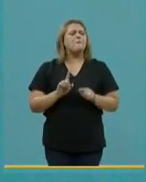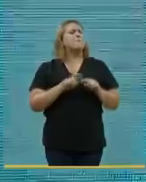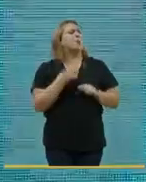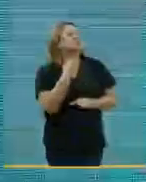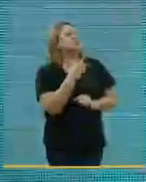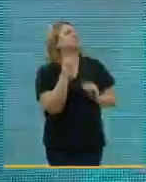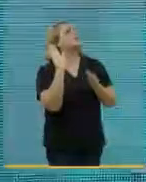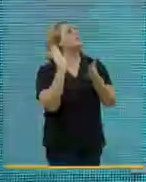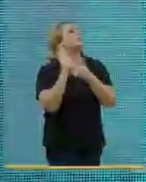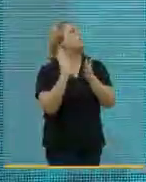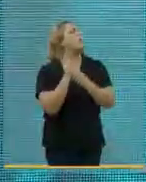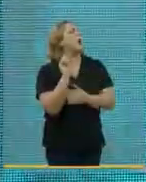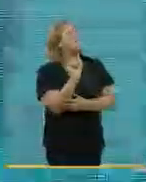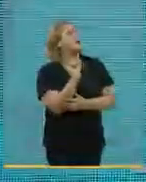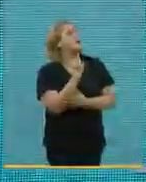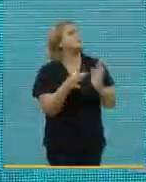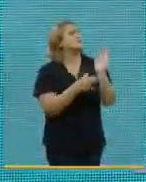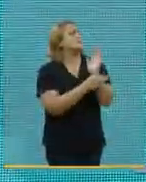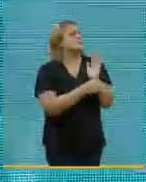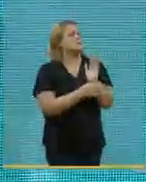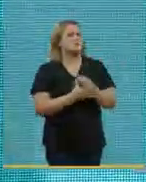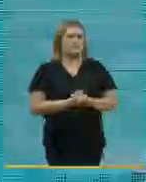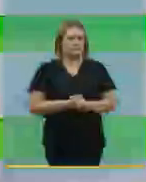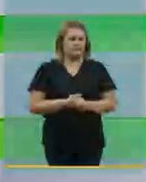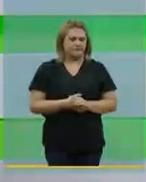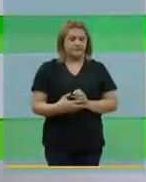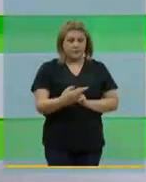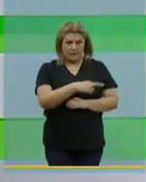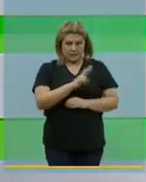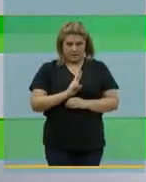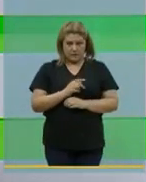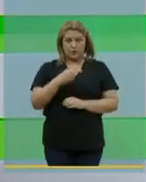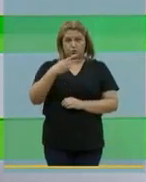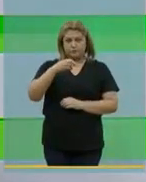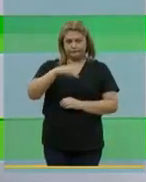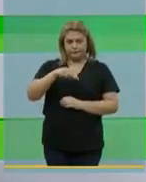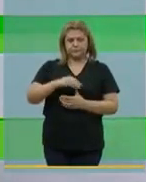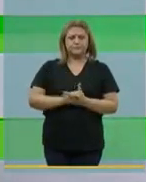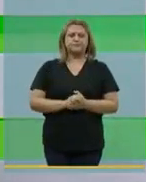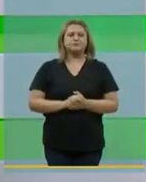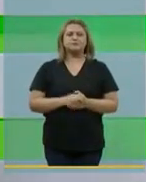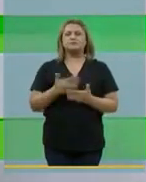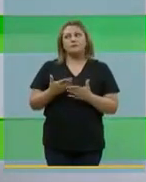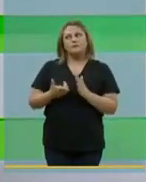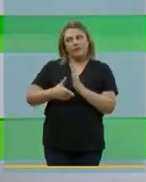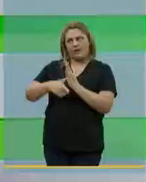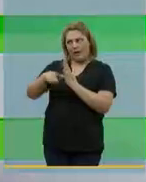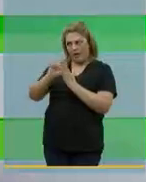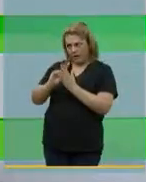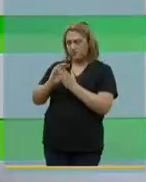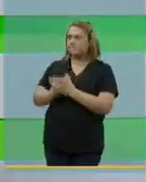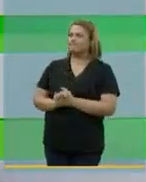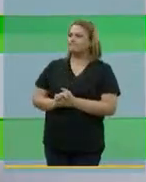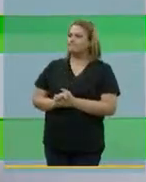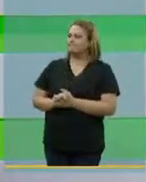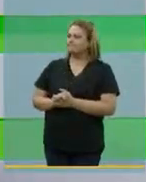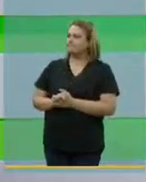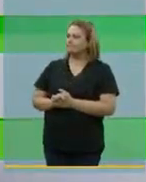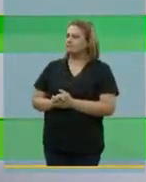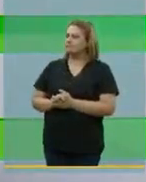dois minutos para a resposta a candidato primeiramente antes de responder à indagação afirmar